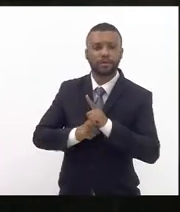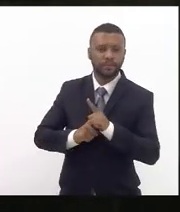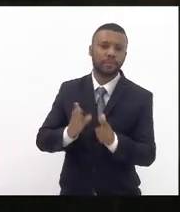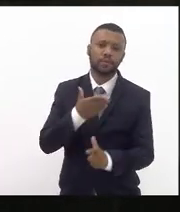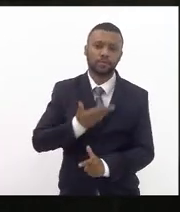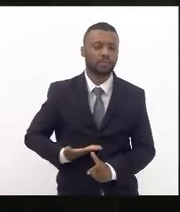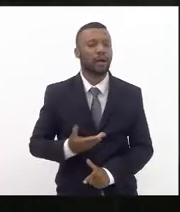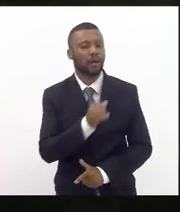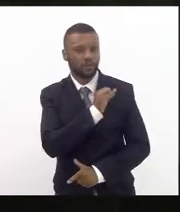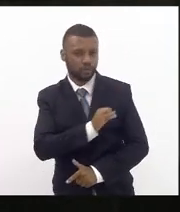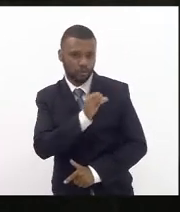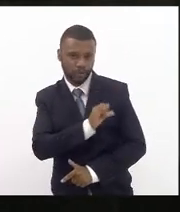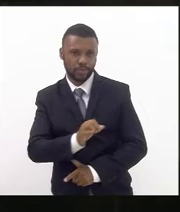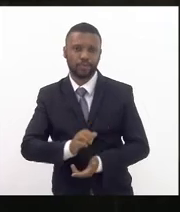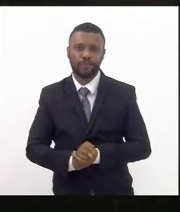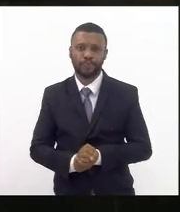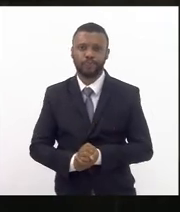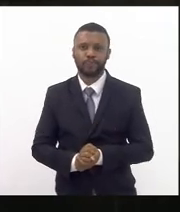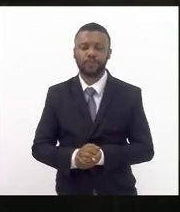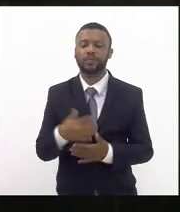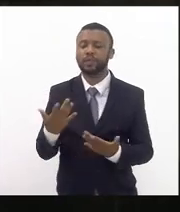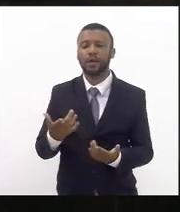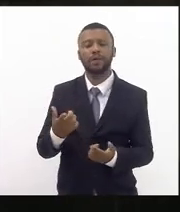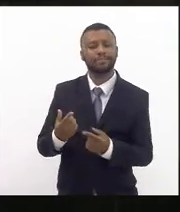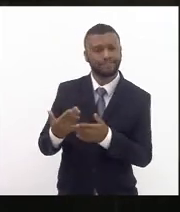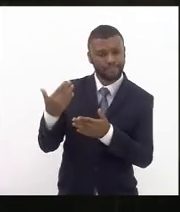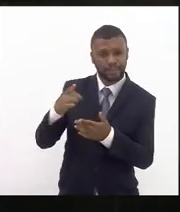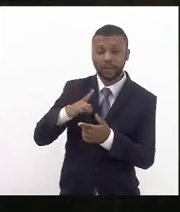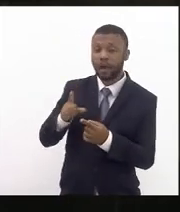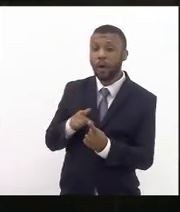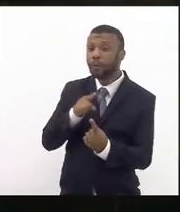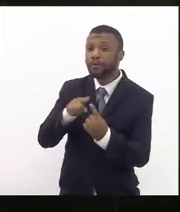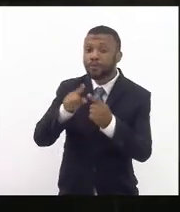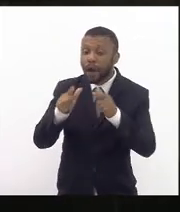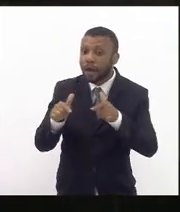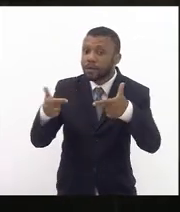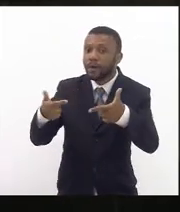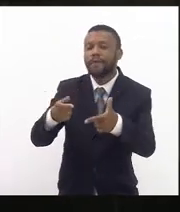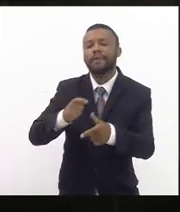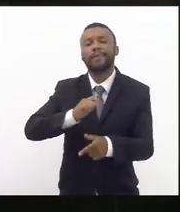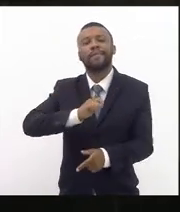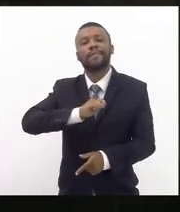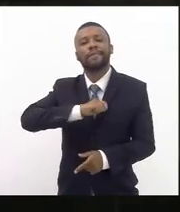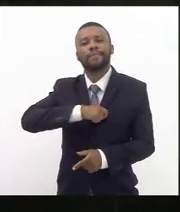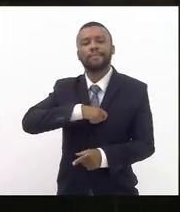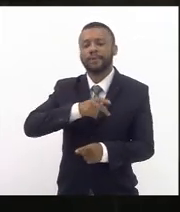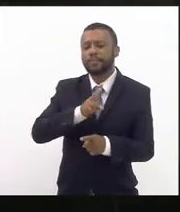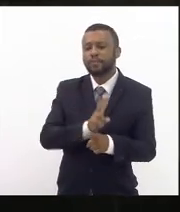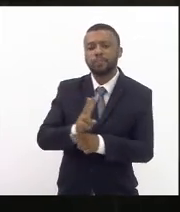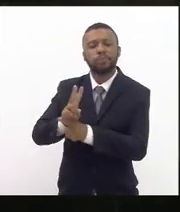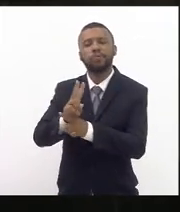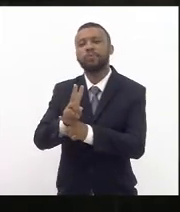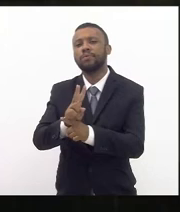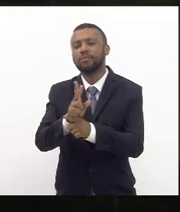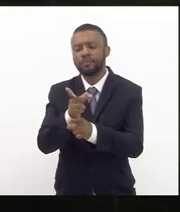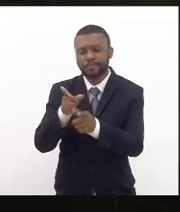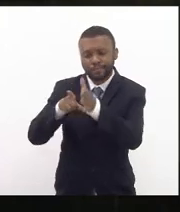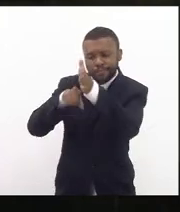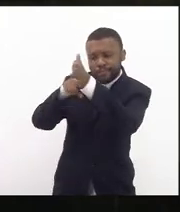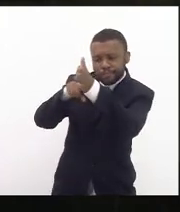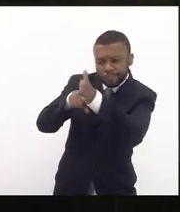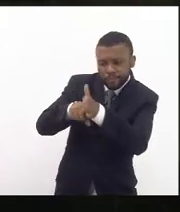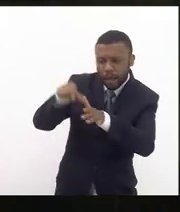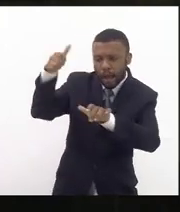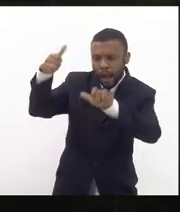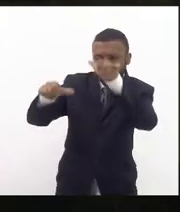Janeiro, que teria como objetivo a ação fiscalizadora dirigida a examinar e avaliar primeiramente